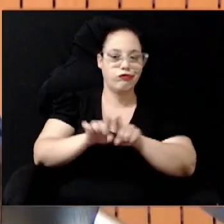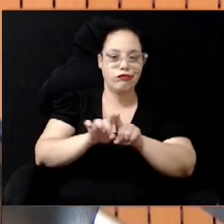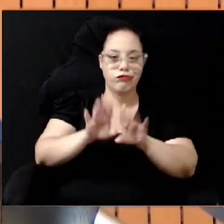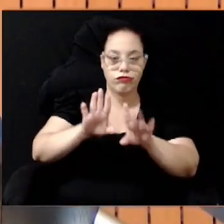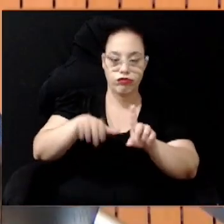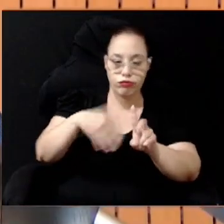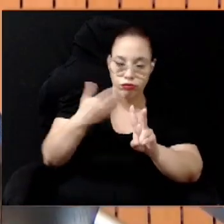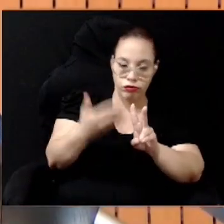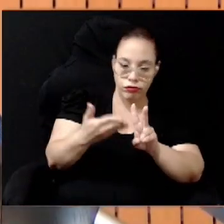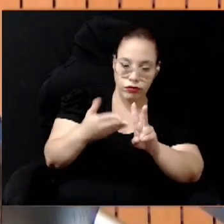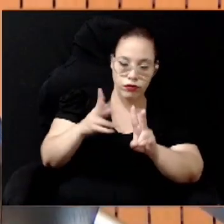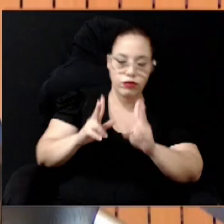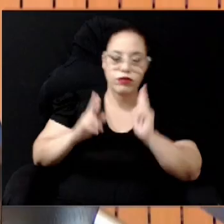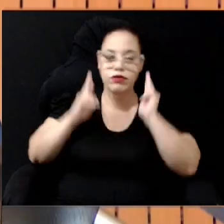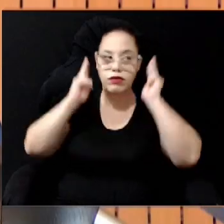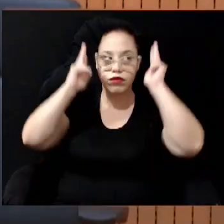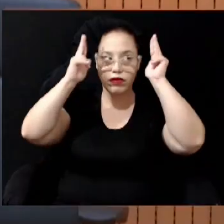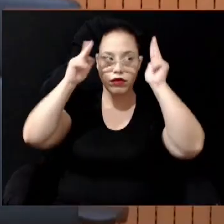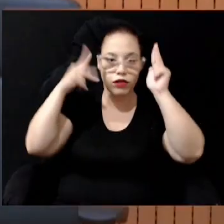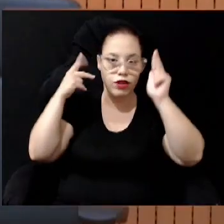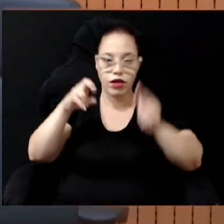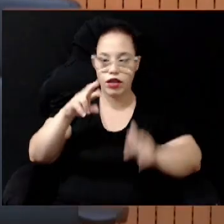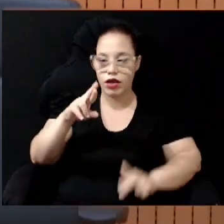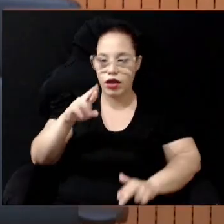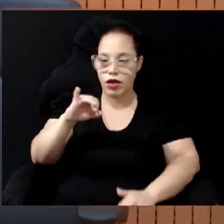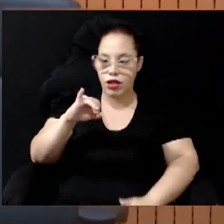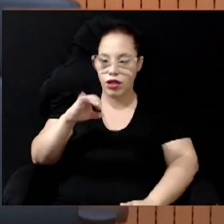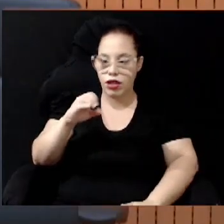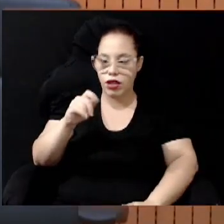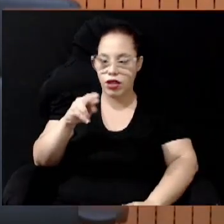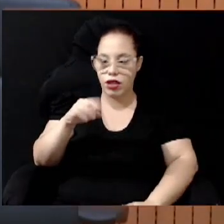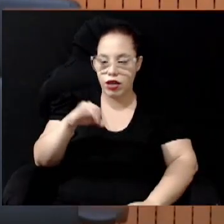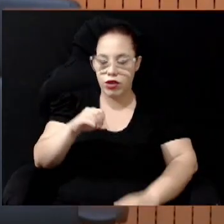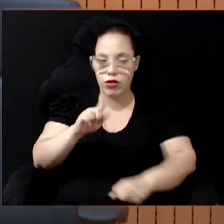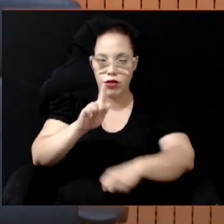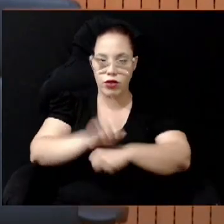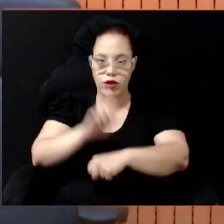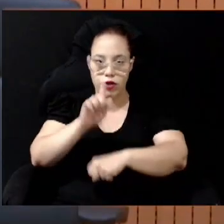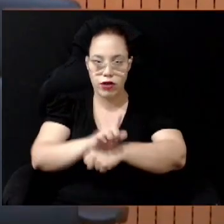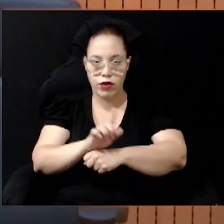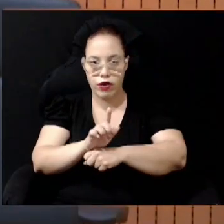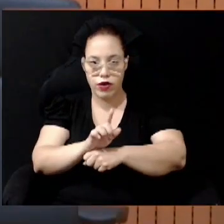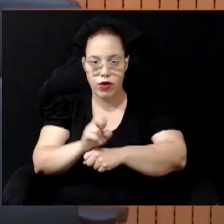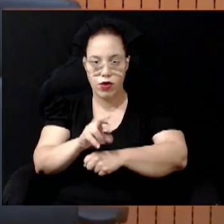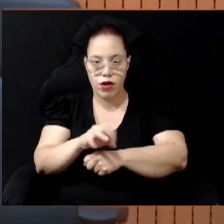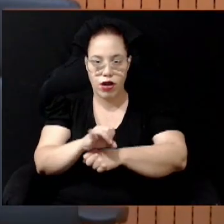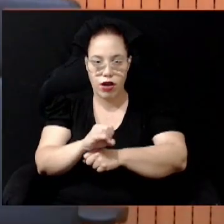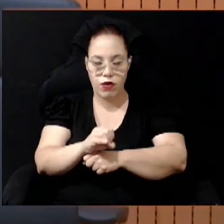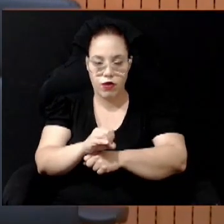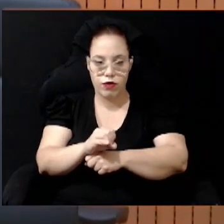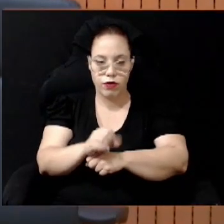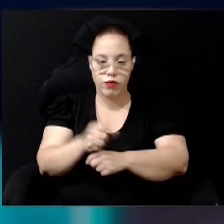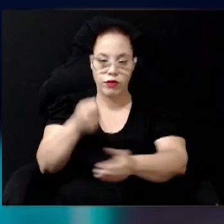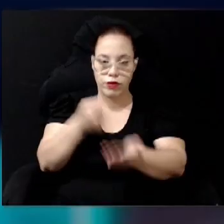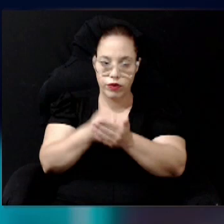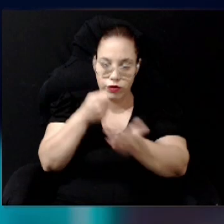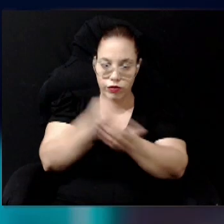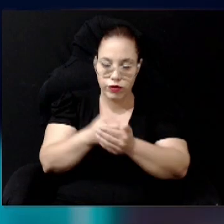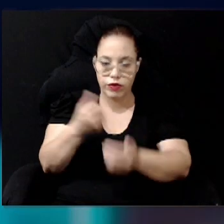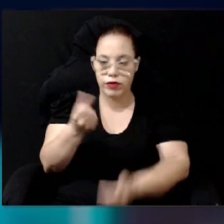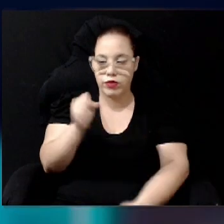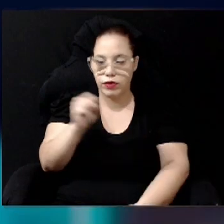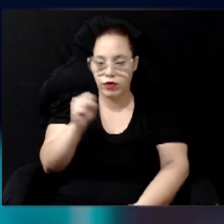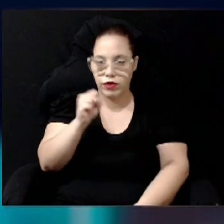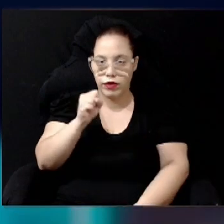vereador Edivaldo Cabelo Ricardo Jimenez, que é graduado em processamento de dados e se dedicou por 18 anos ao setor